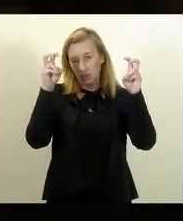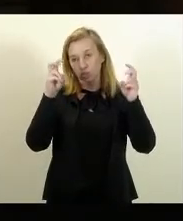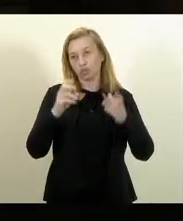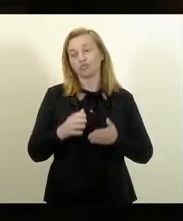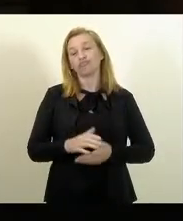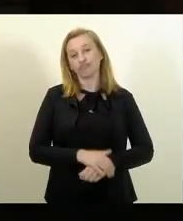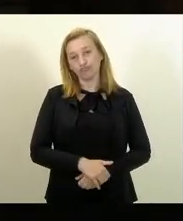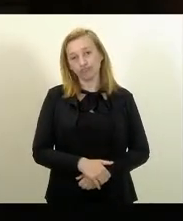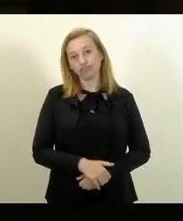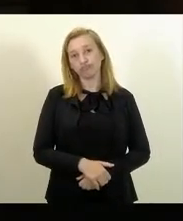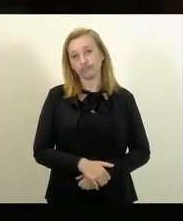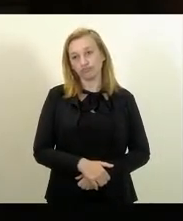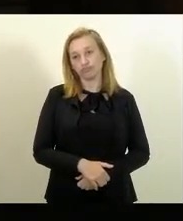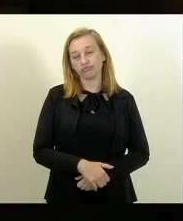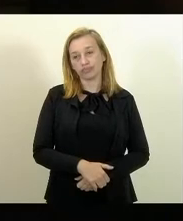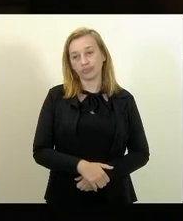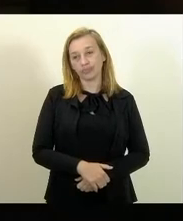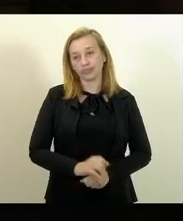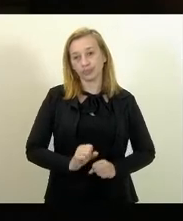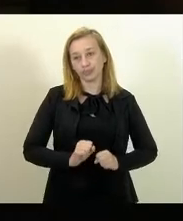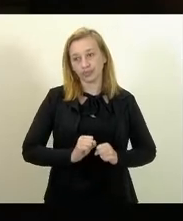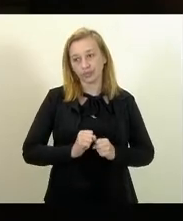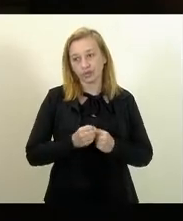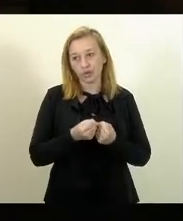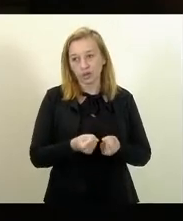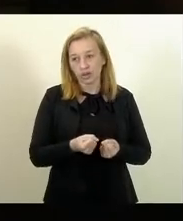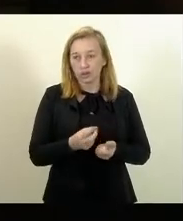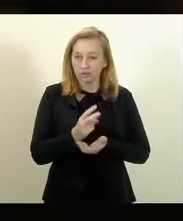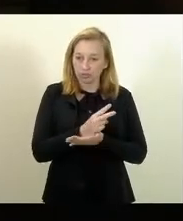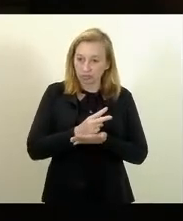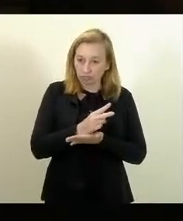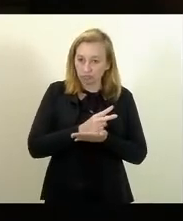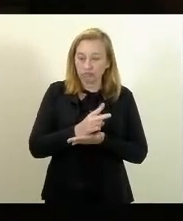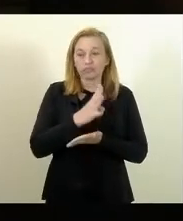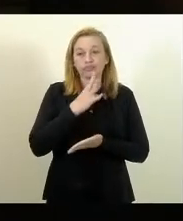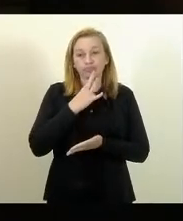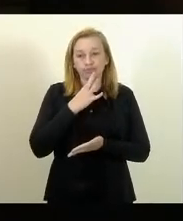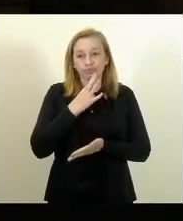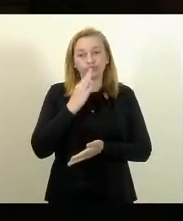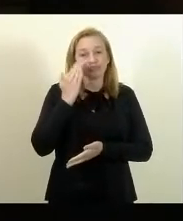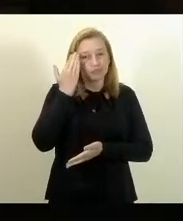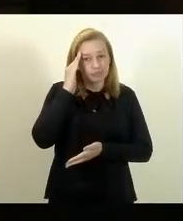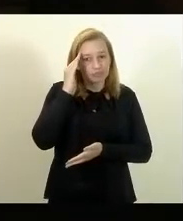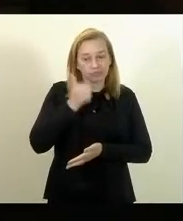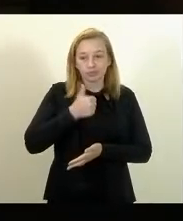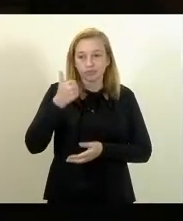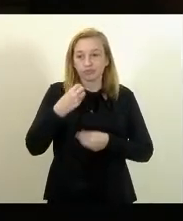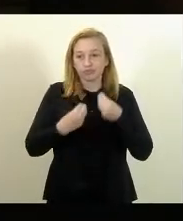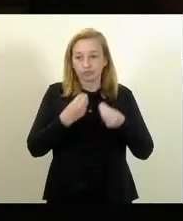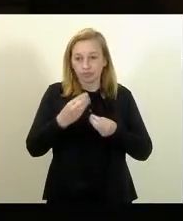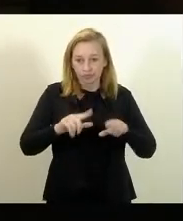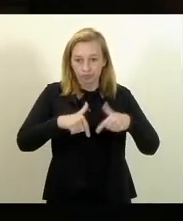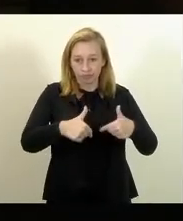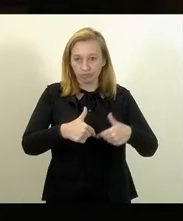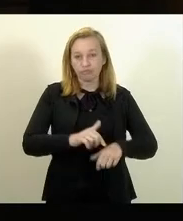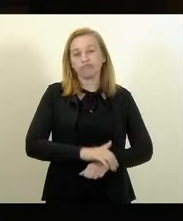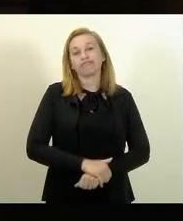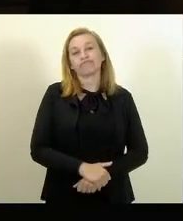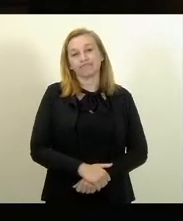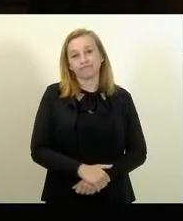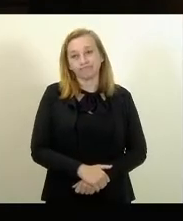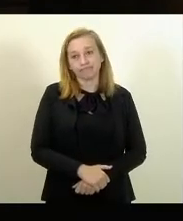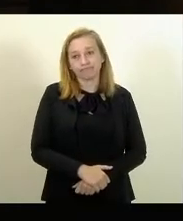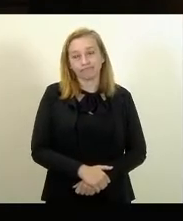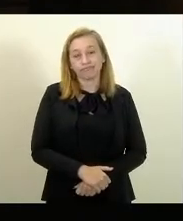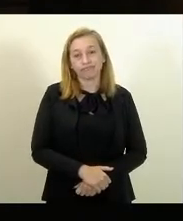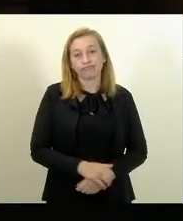desse tema, buscando conhecer e tentar entender como que funcionava, né, essa questão